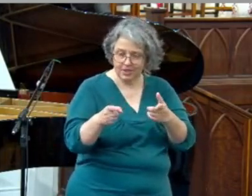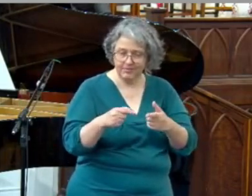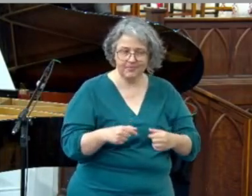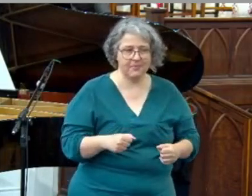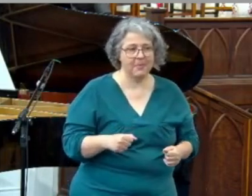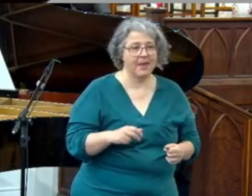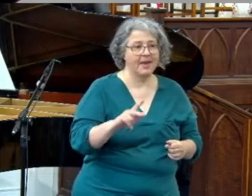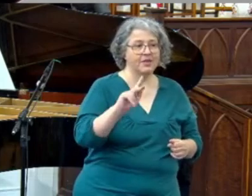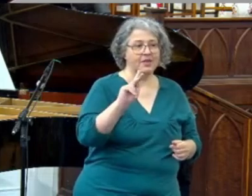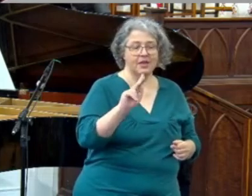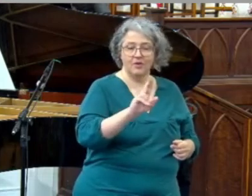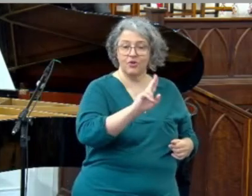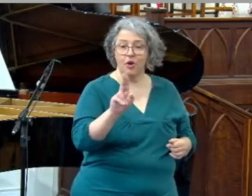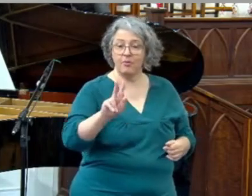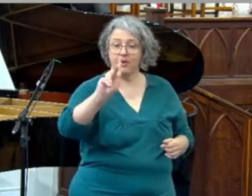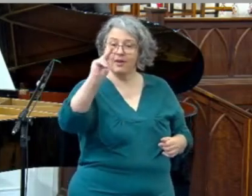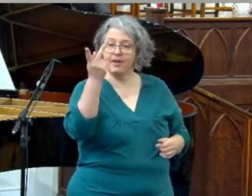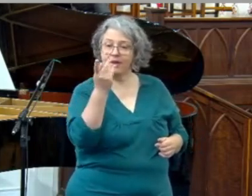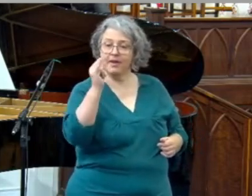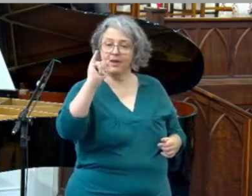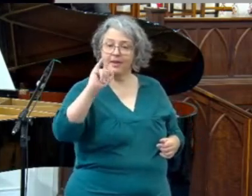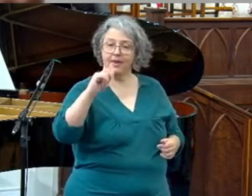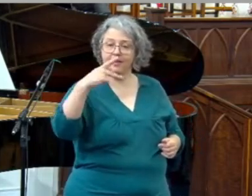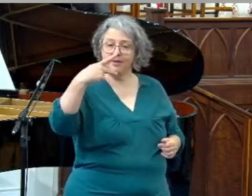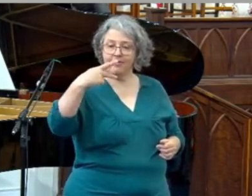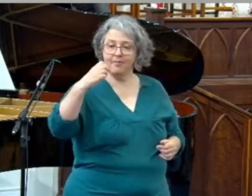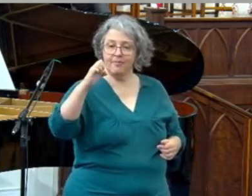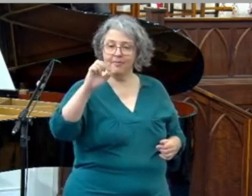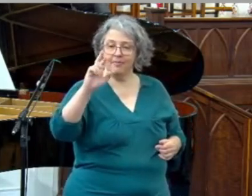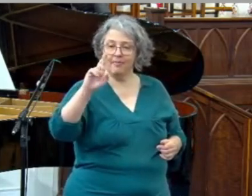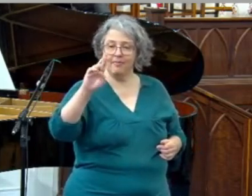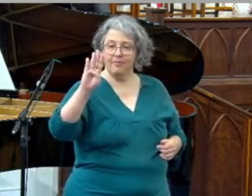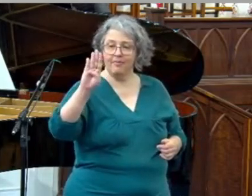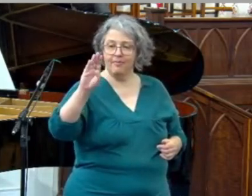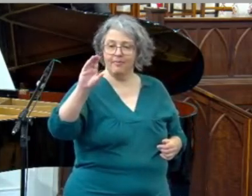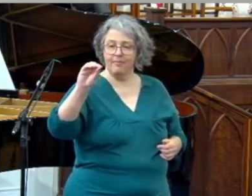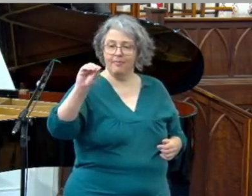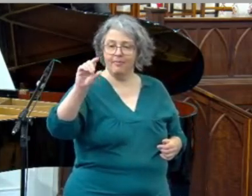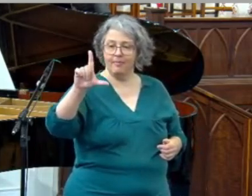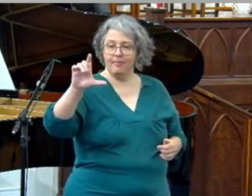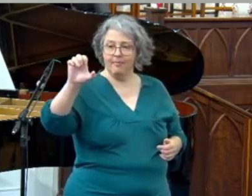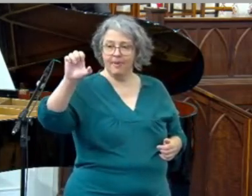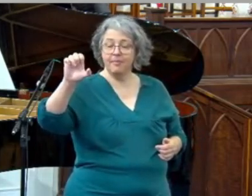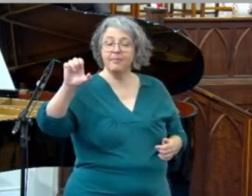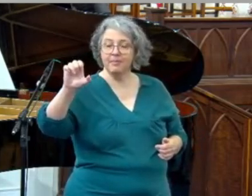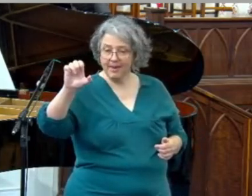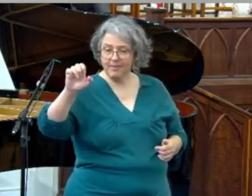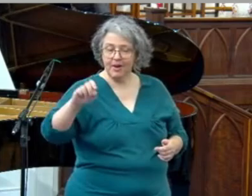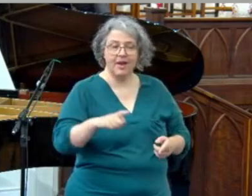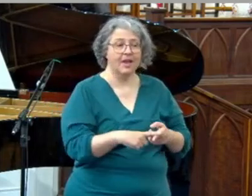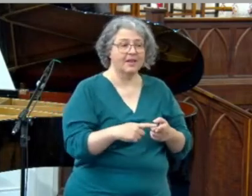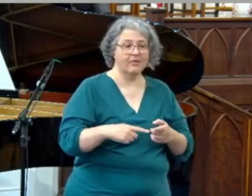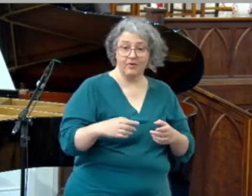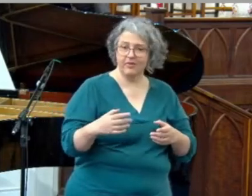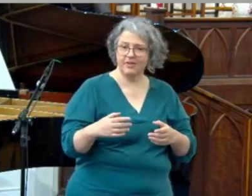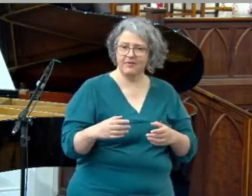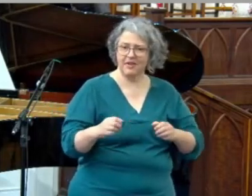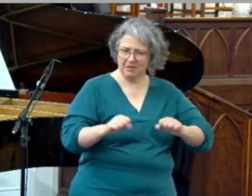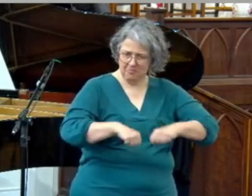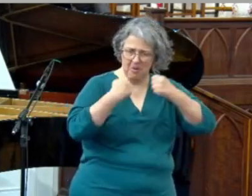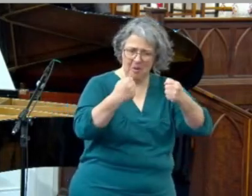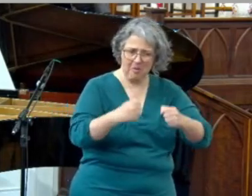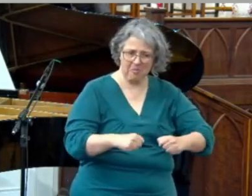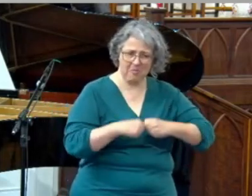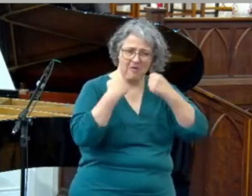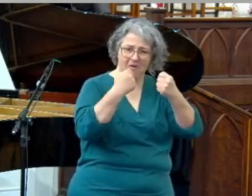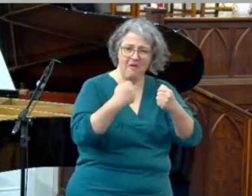quero pontuar um ensino, eu então tomo uma palavra e exagero para que a pessoa possa se atentar